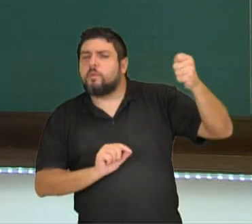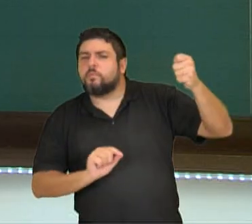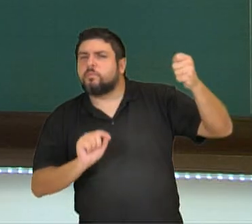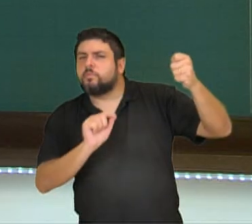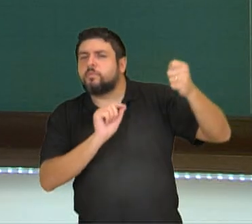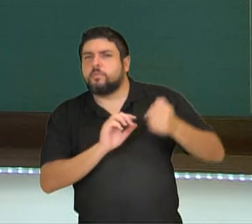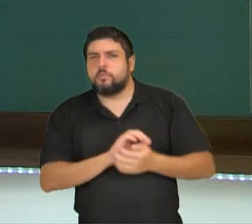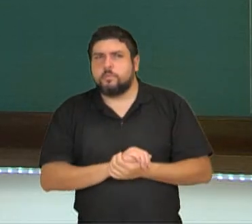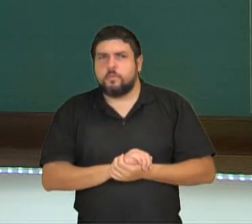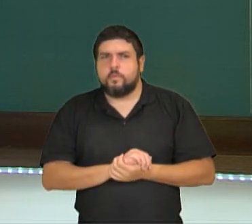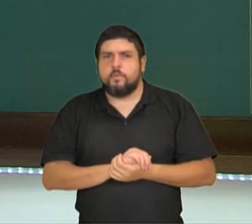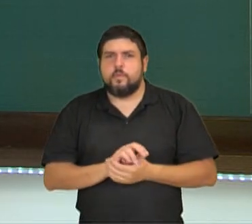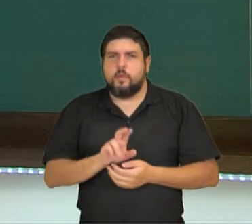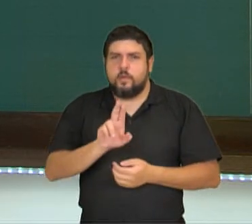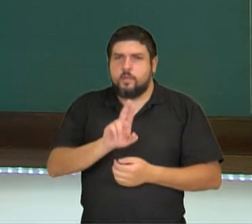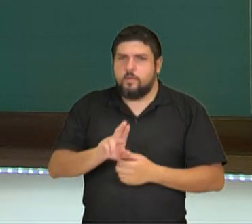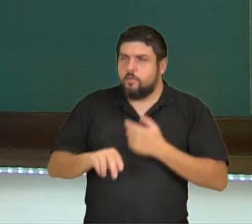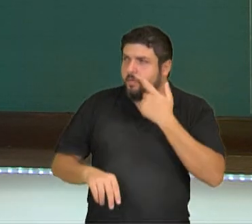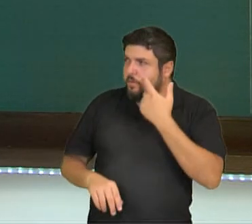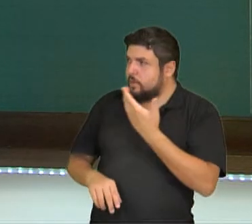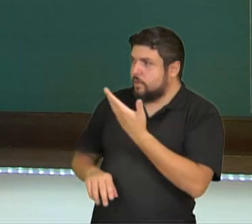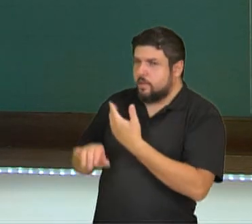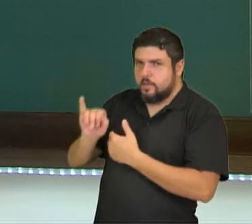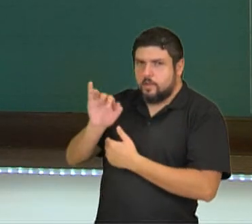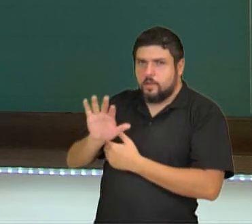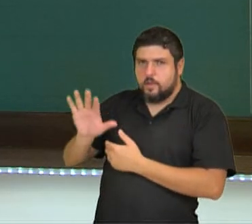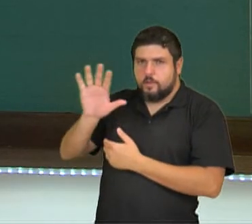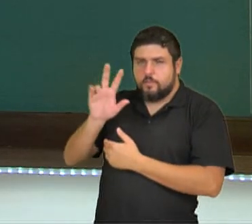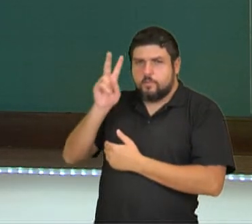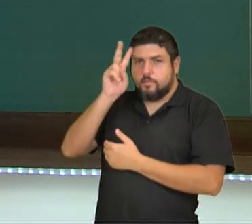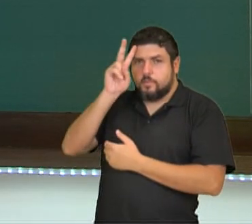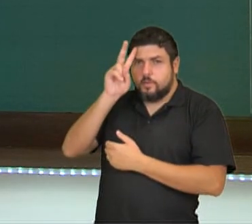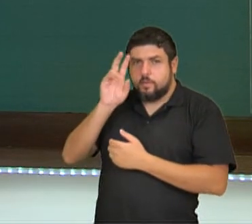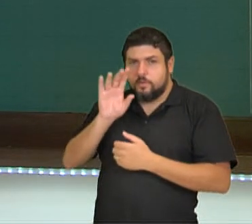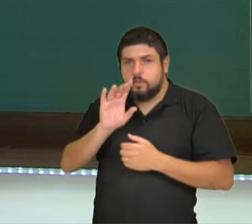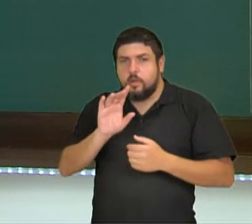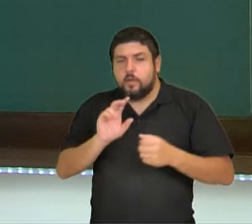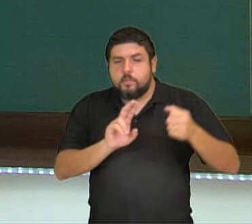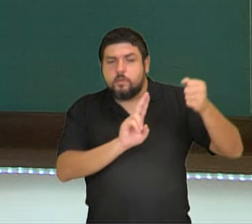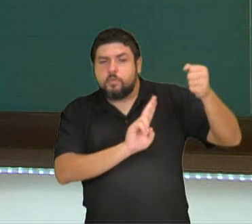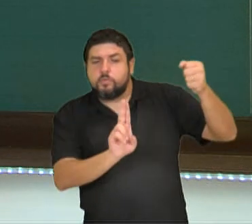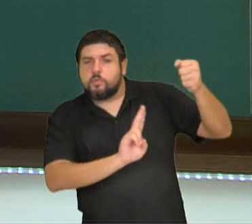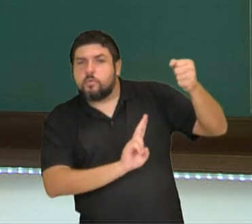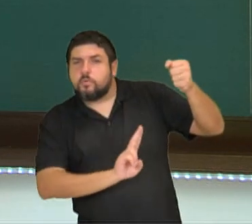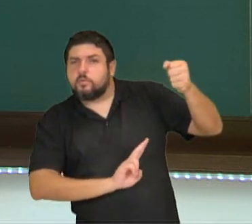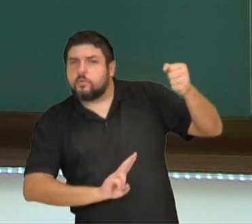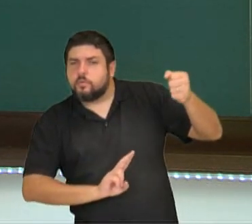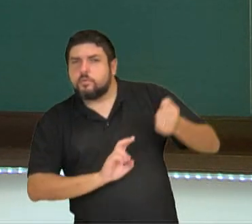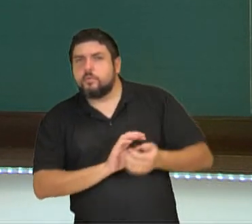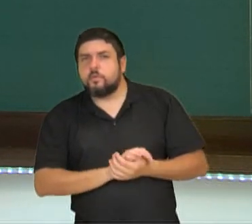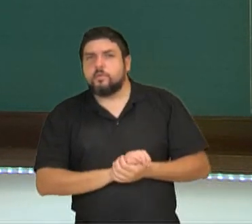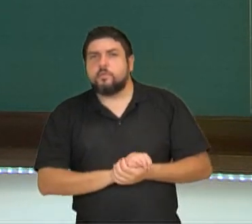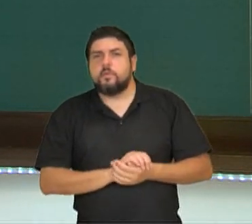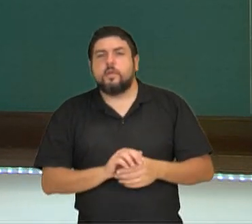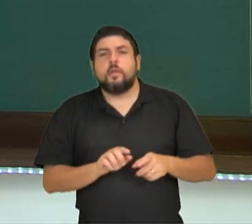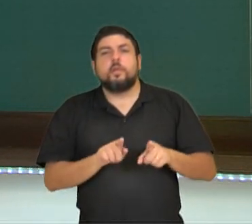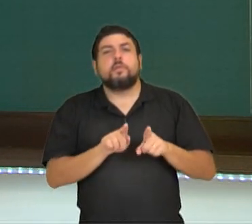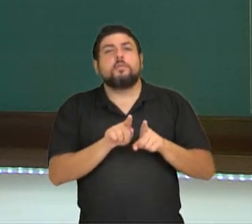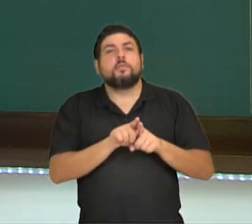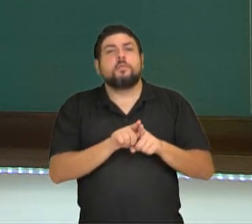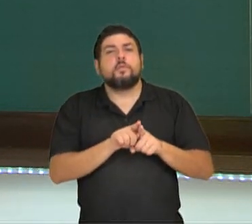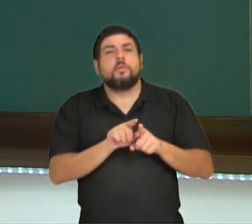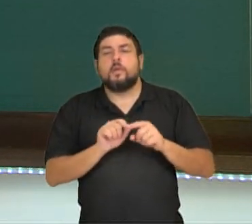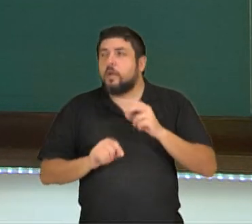Utilize a imagem que está ali do lado para ajudar vocês a lembrarem e liste aí quais são os componentes, né? O que a gente